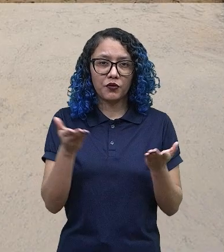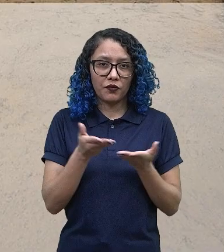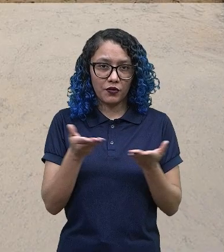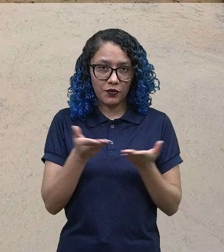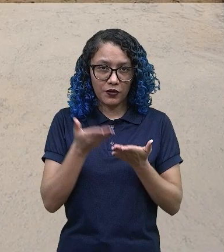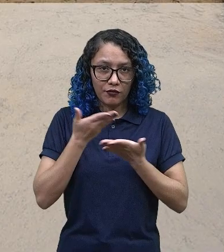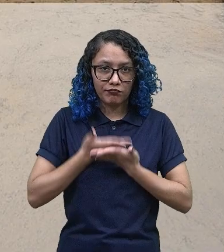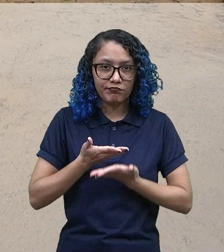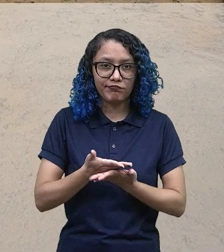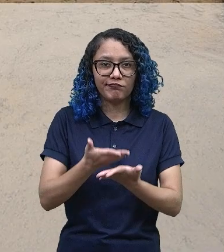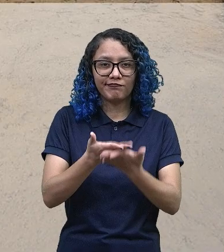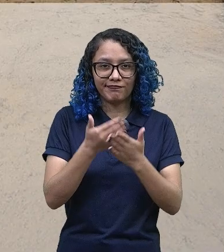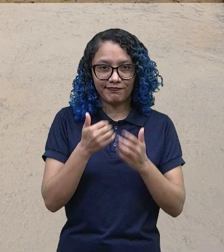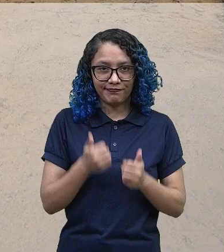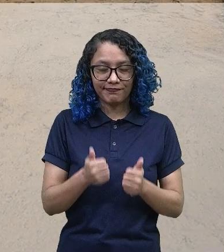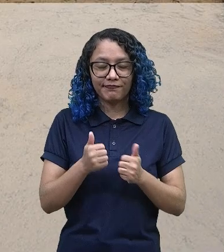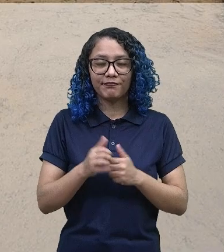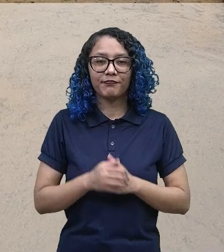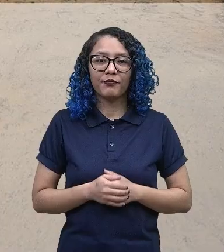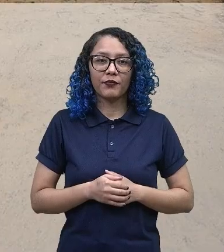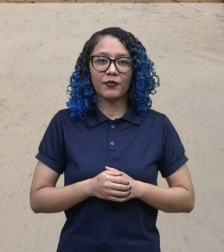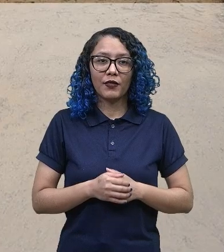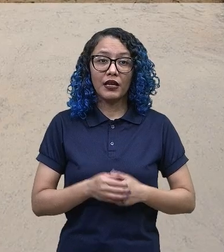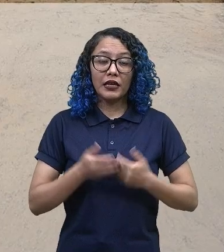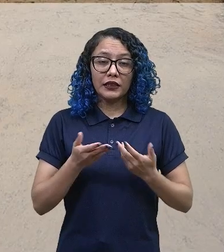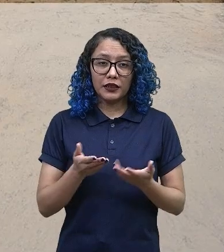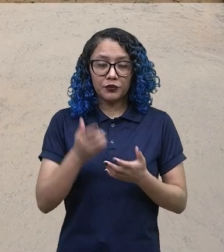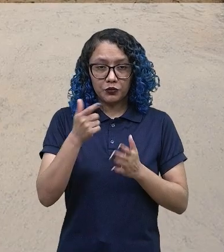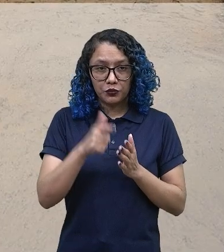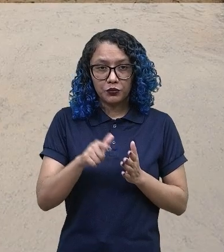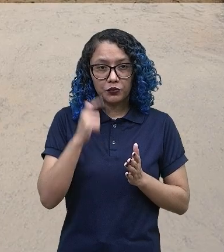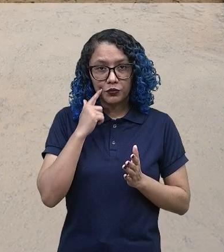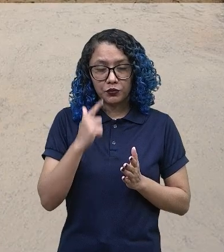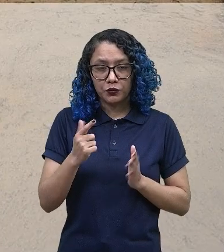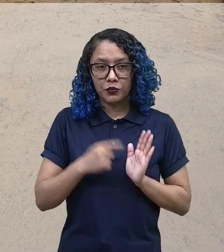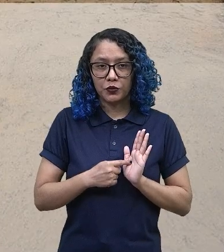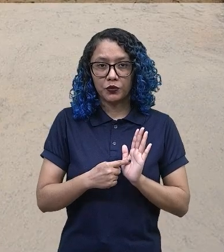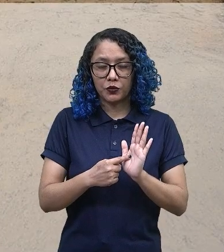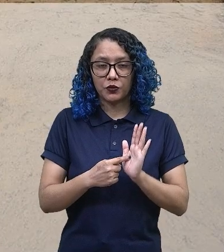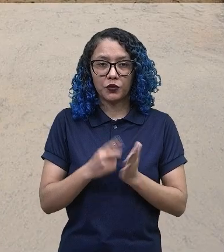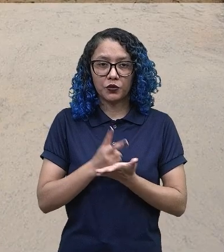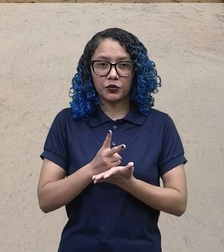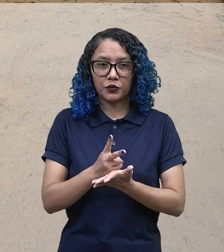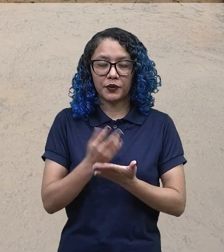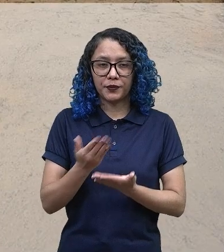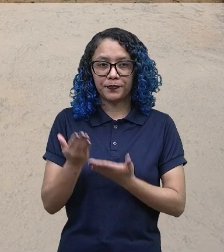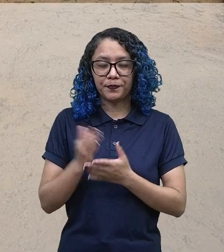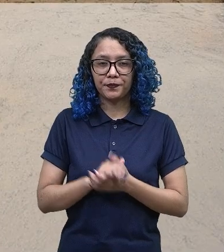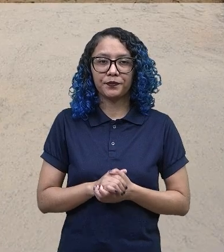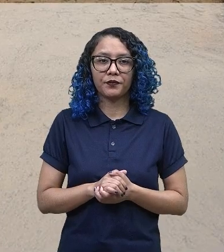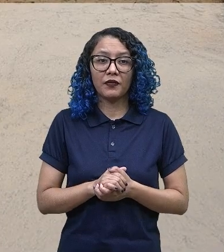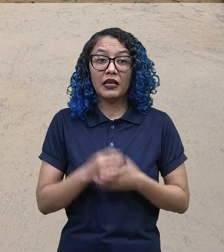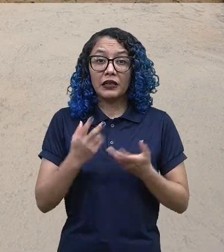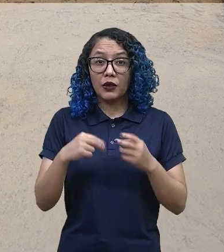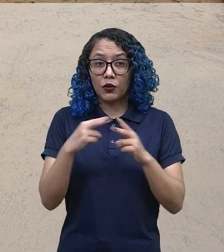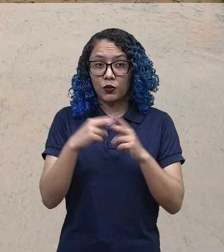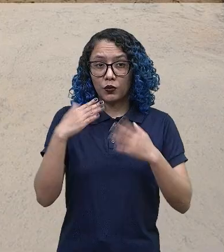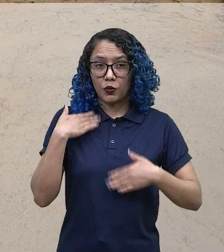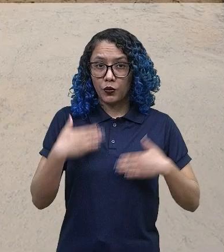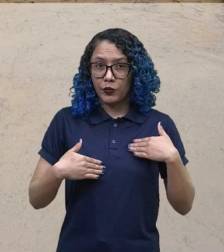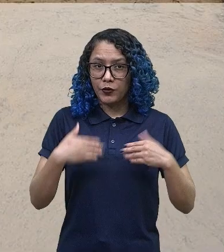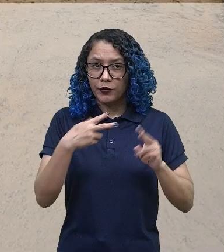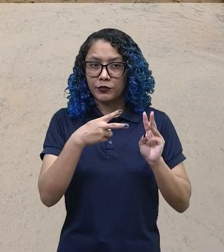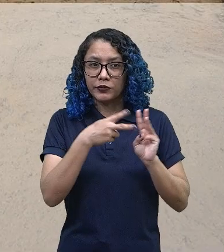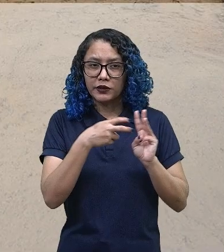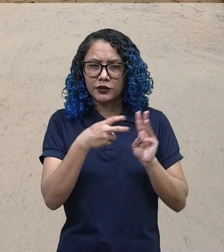nossa aula de revisão. Olha só, um pouquinho mais aprofundando sobre esse conhecimento, as lutas corporais indígenas